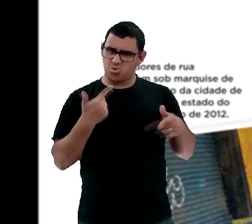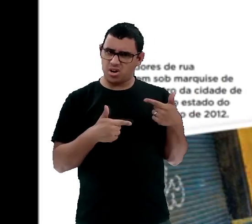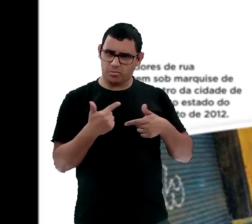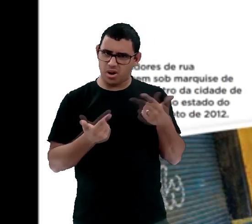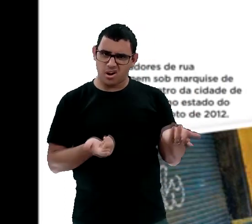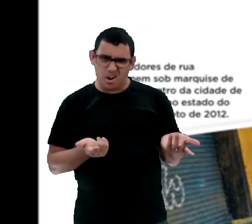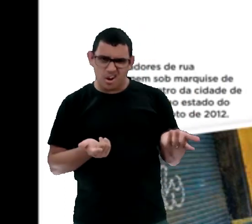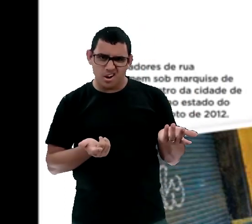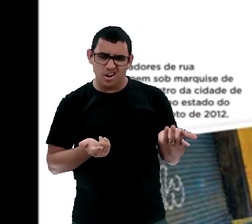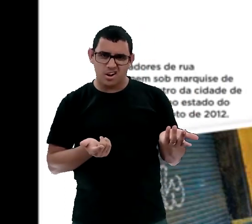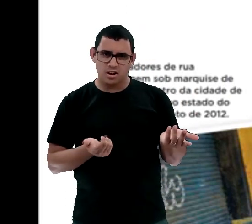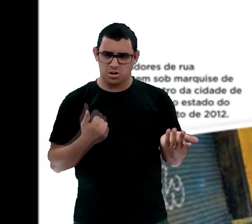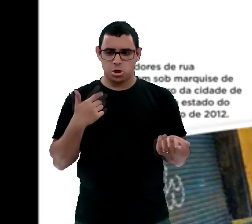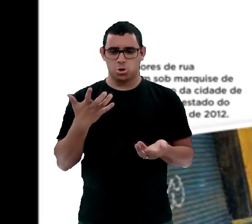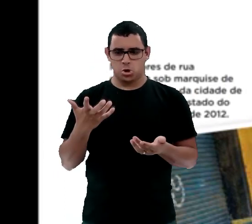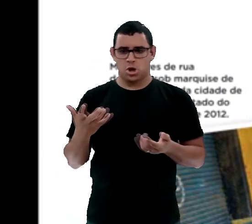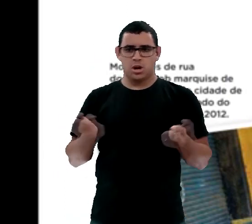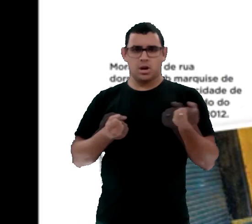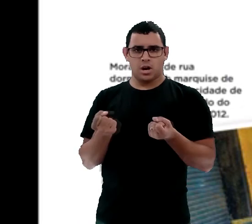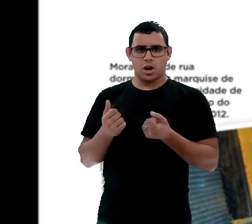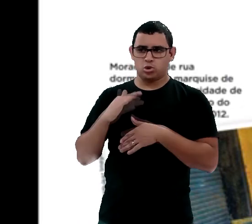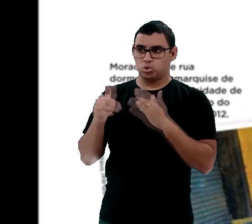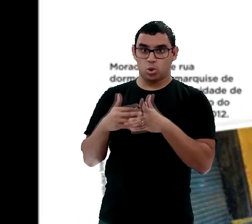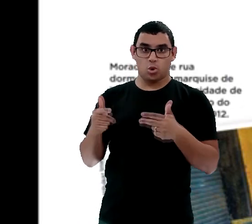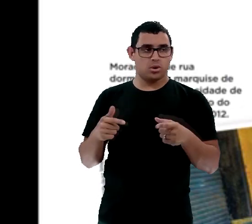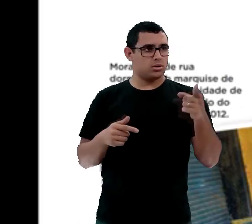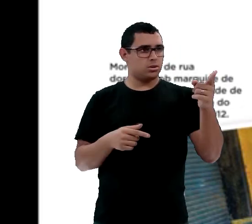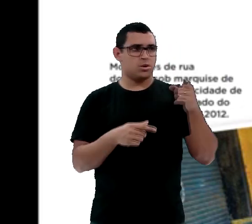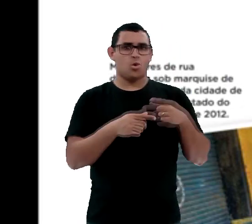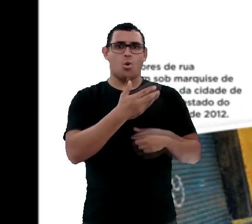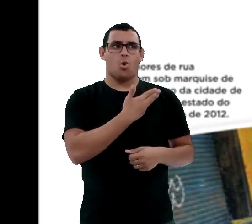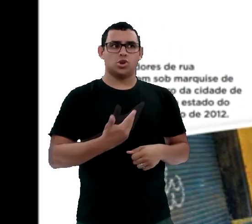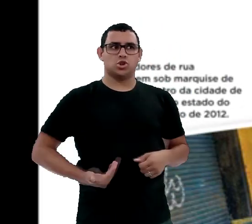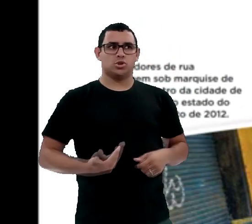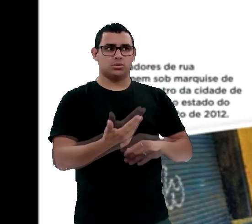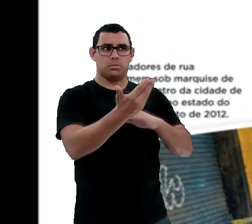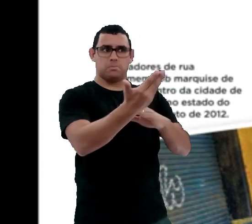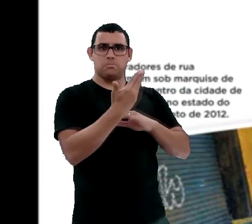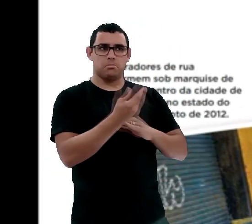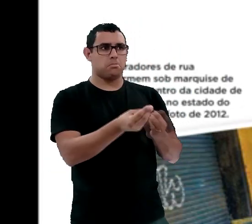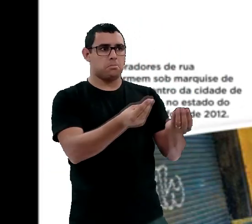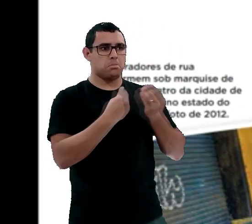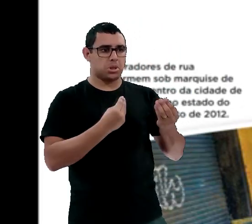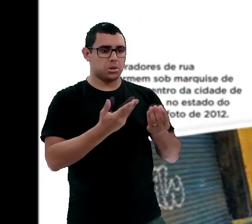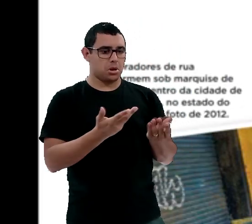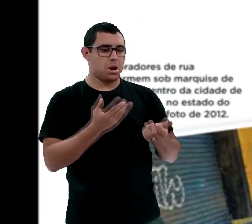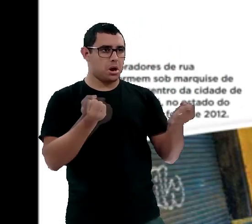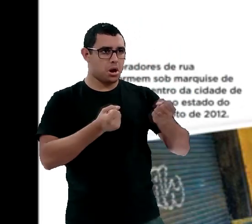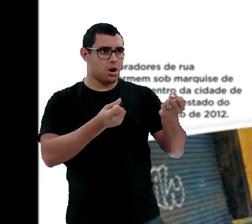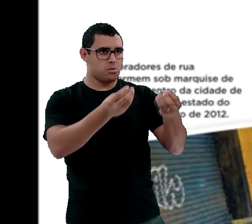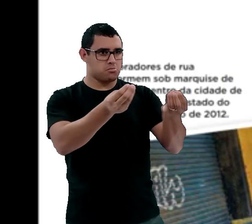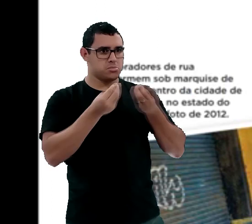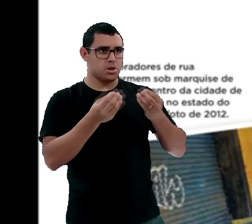próprio do sistema capitalista. Então, como é que eu sou um socialista e quero ser sustentado